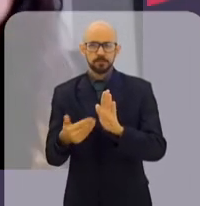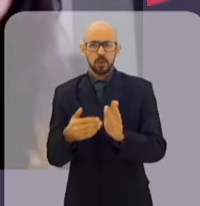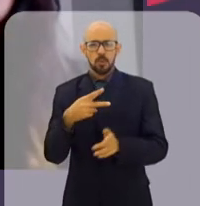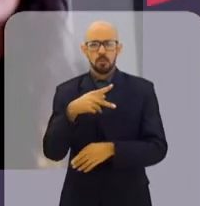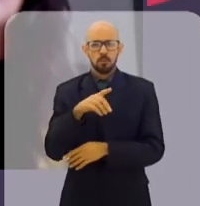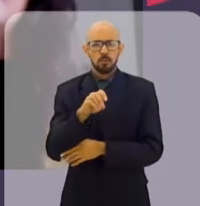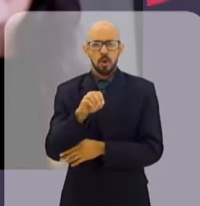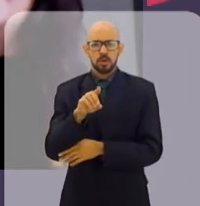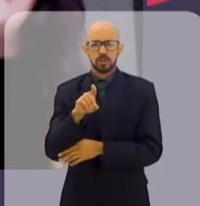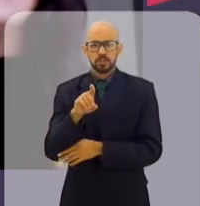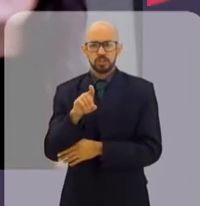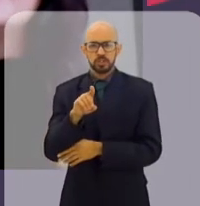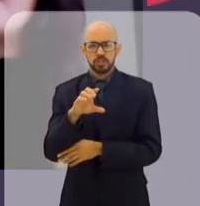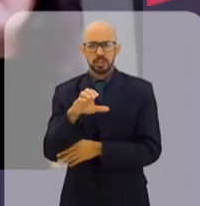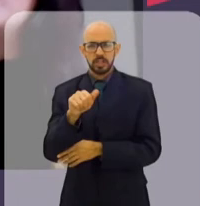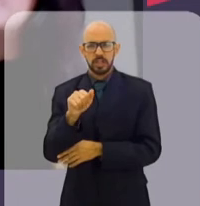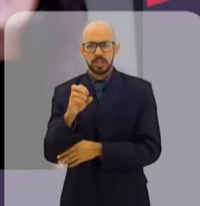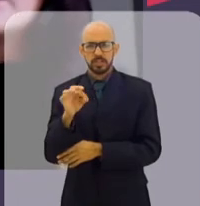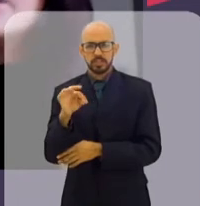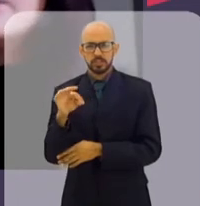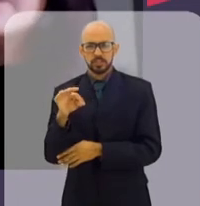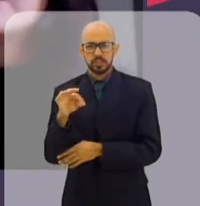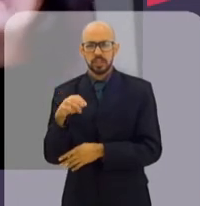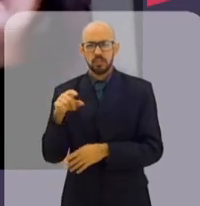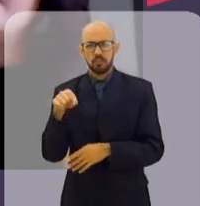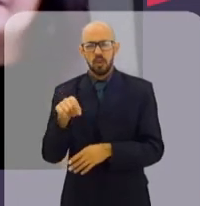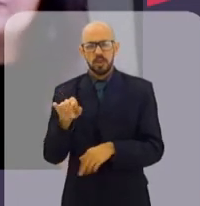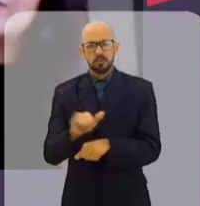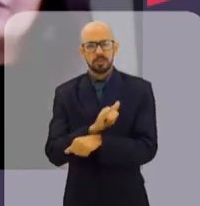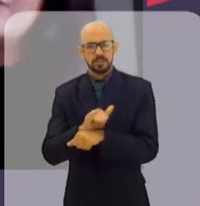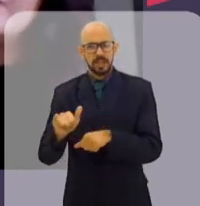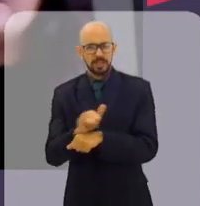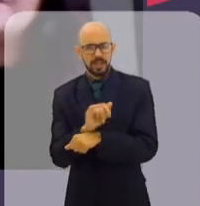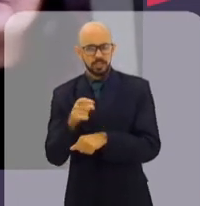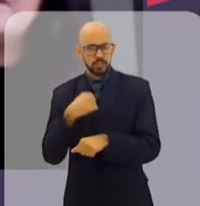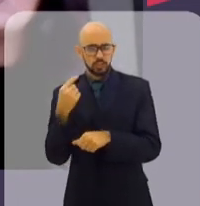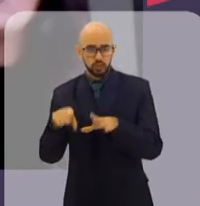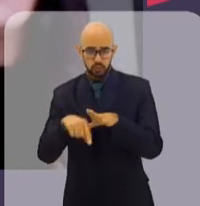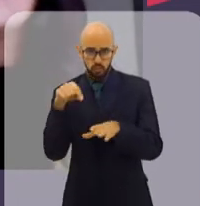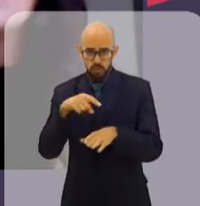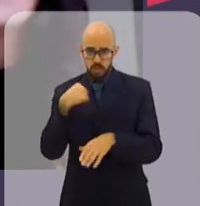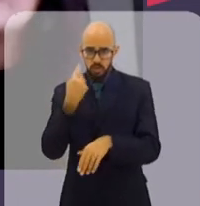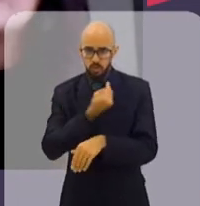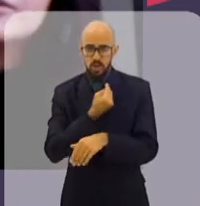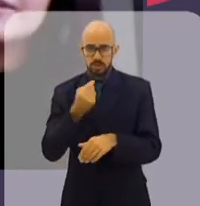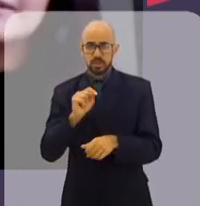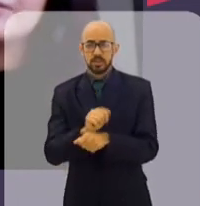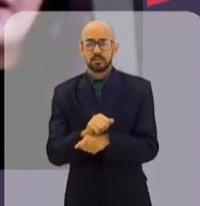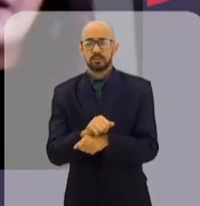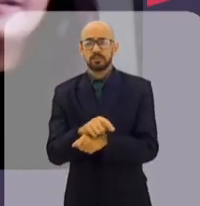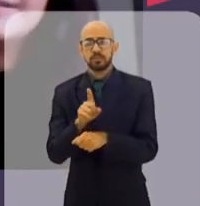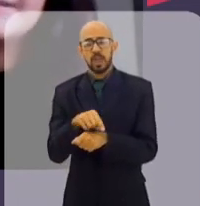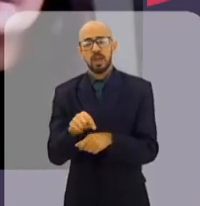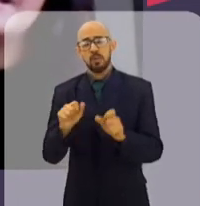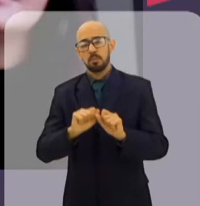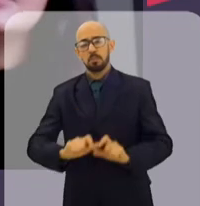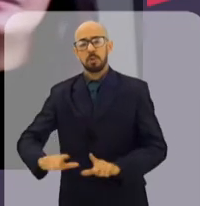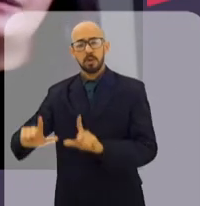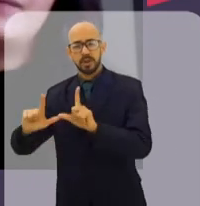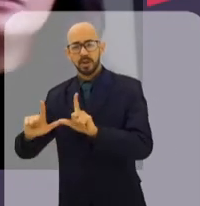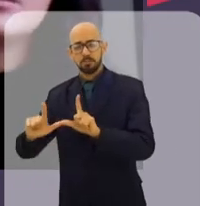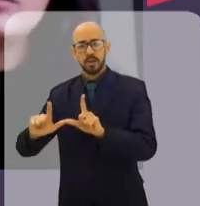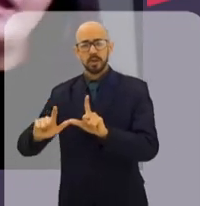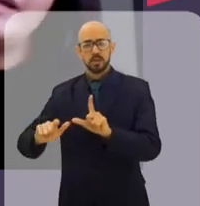das nossas escolhas. E é isso, basicamente é um programa, uma pequena biografia, principais obras e conceitos dessas mulheres, né,